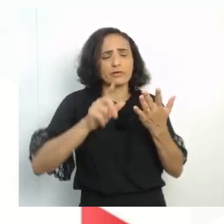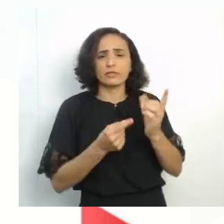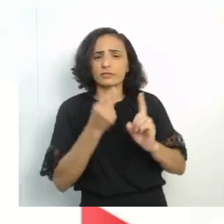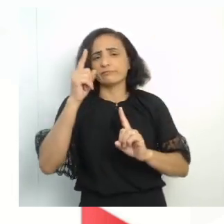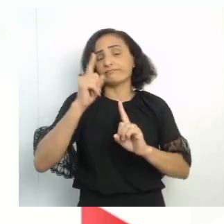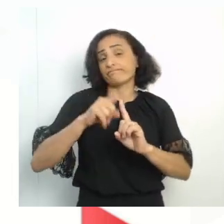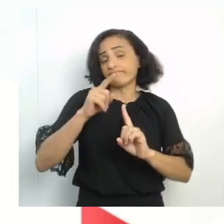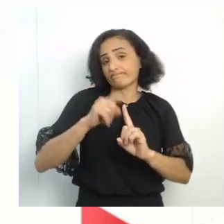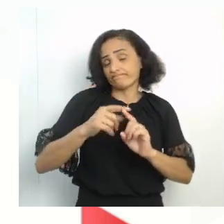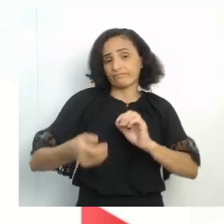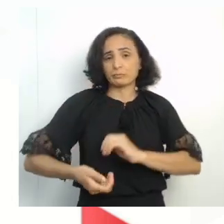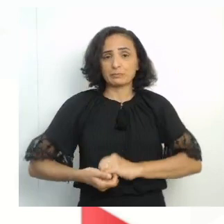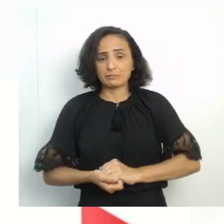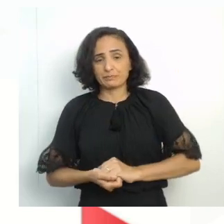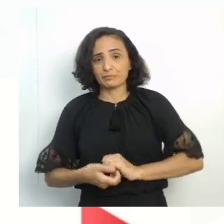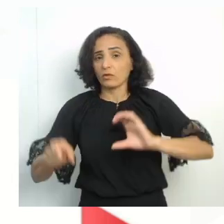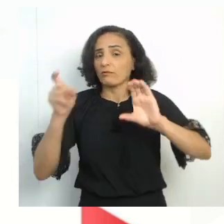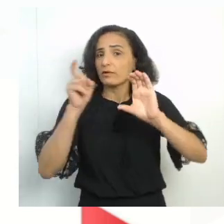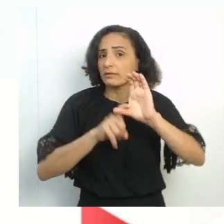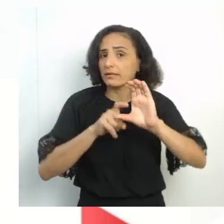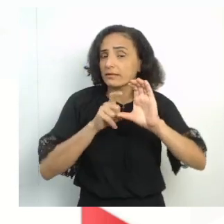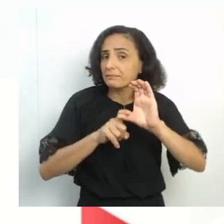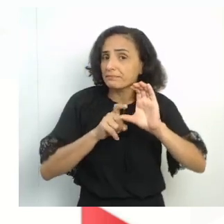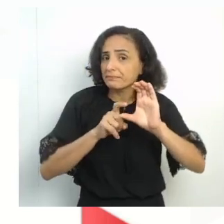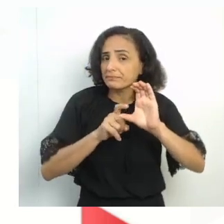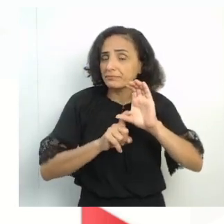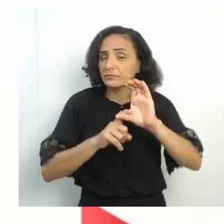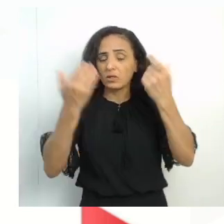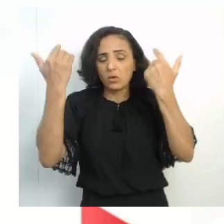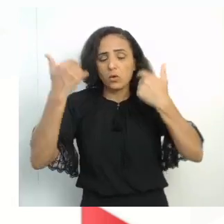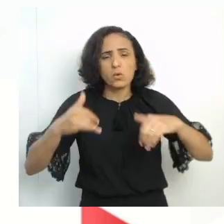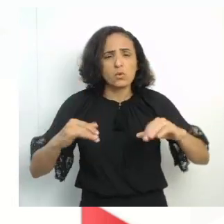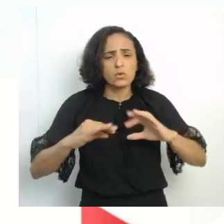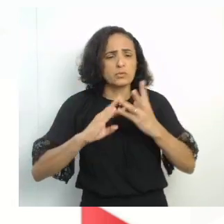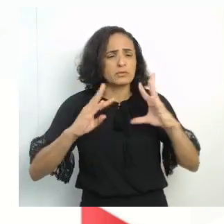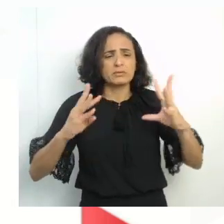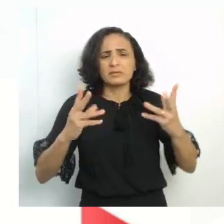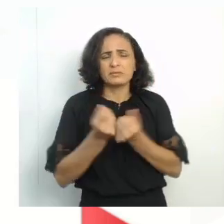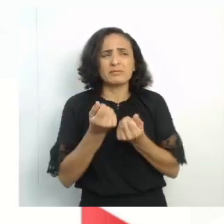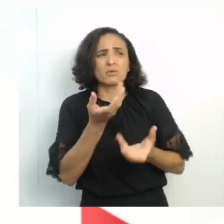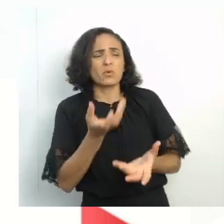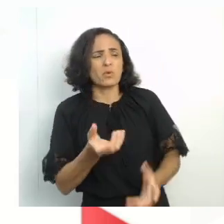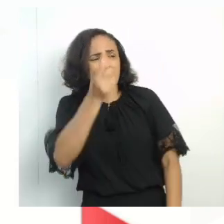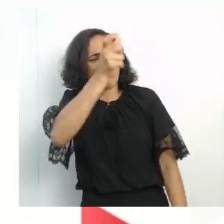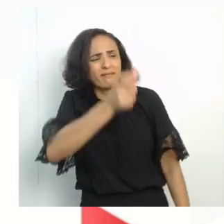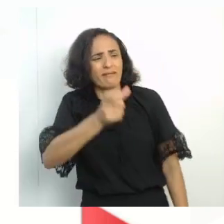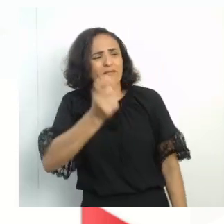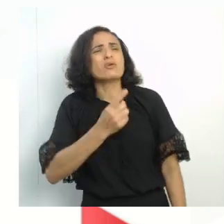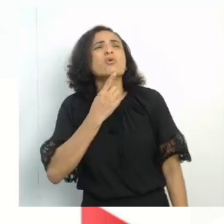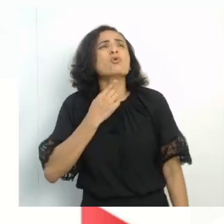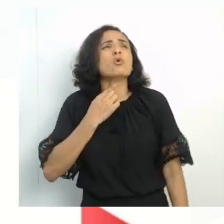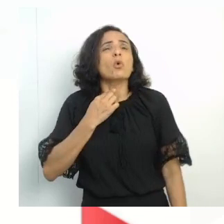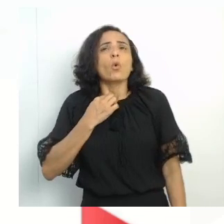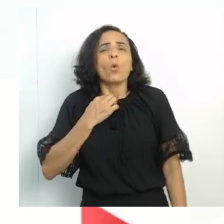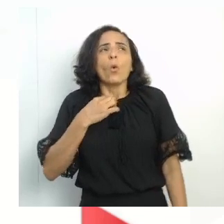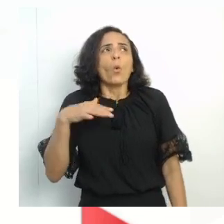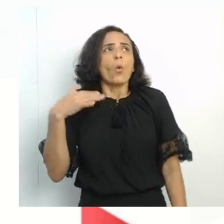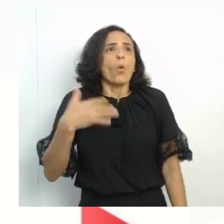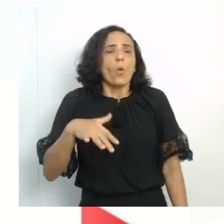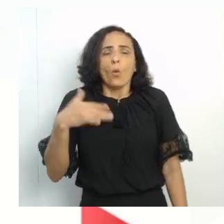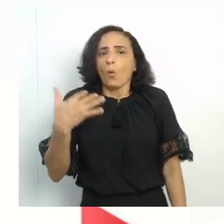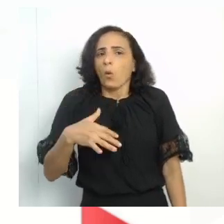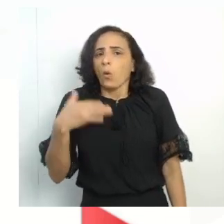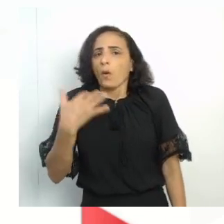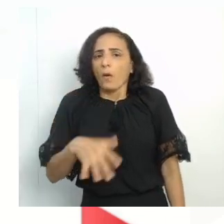dependência química, a gente tem ali um forte desejo ou uma compulsão. Também